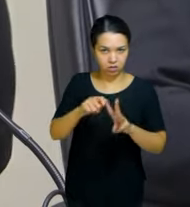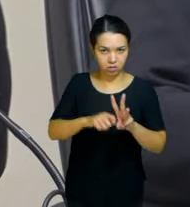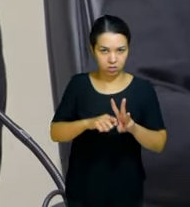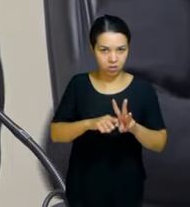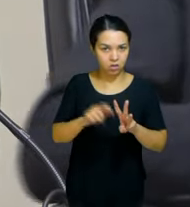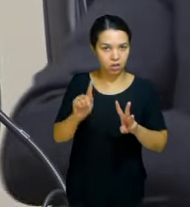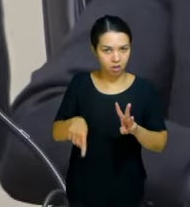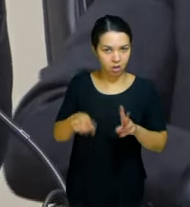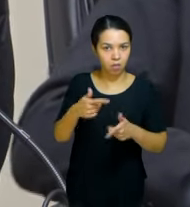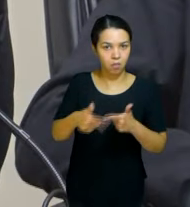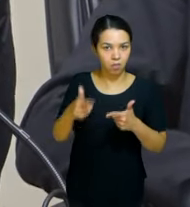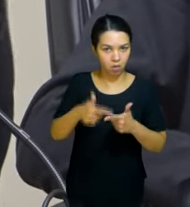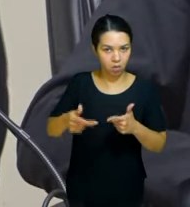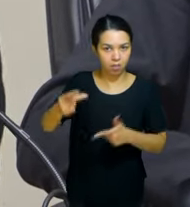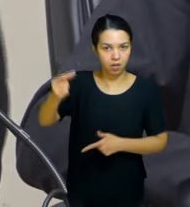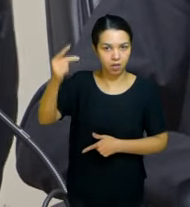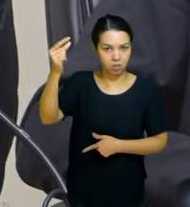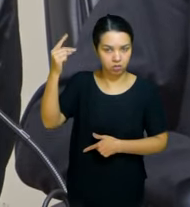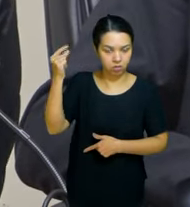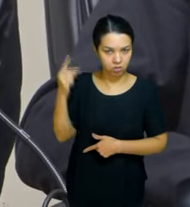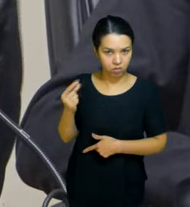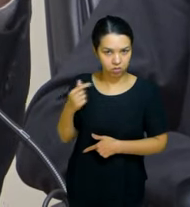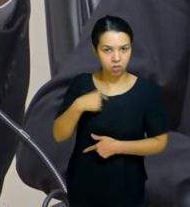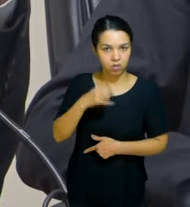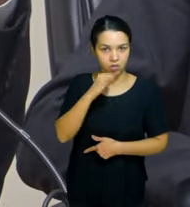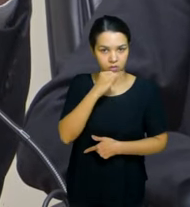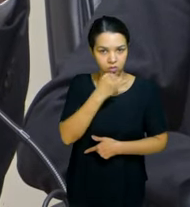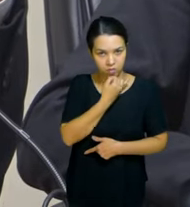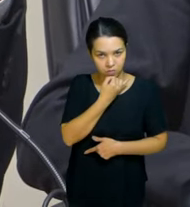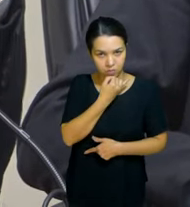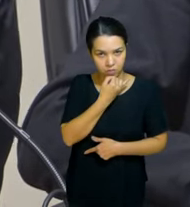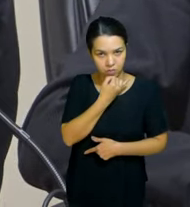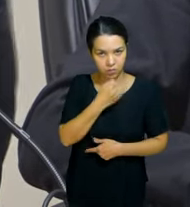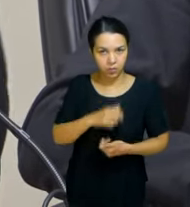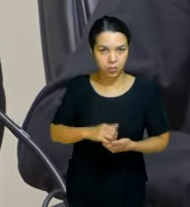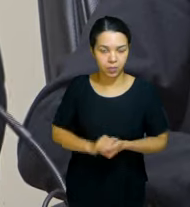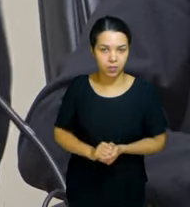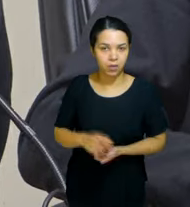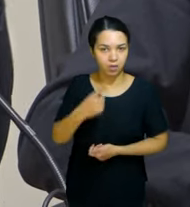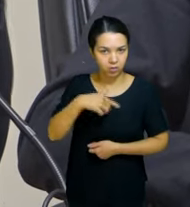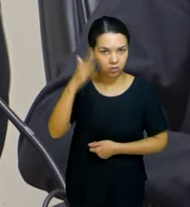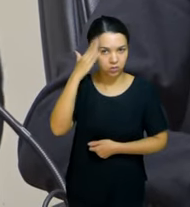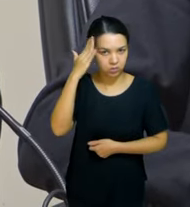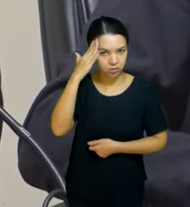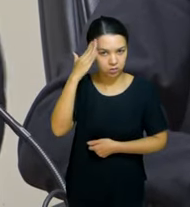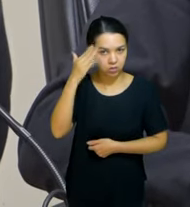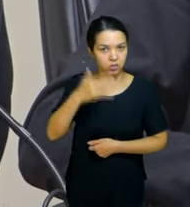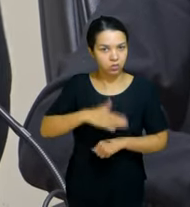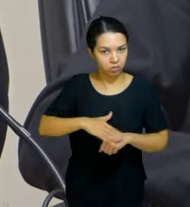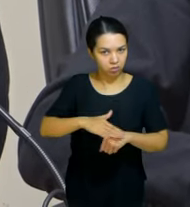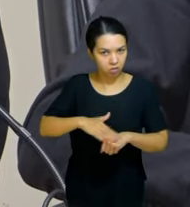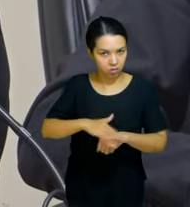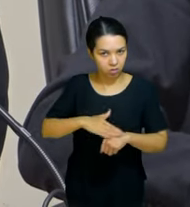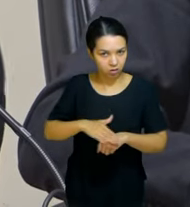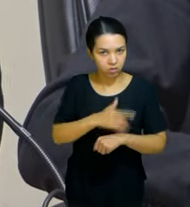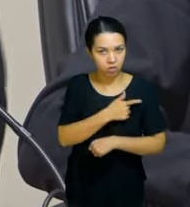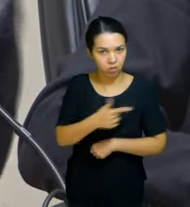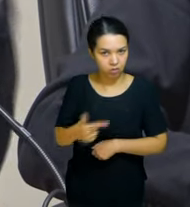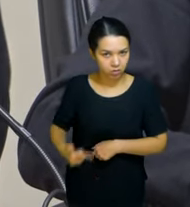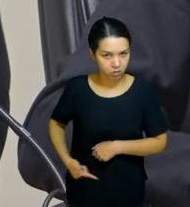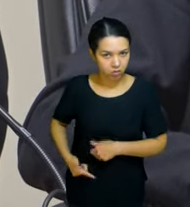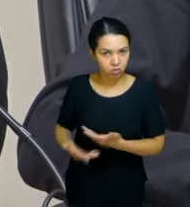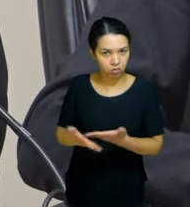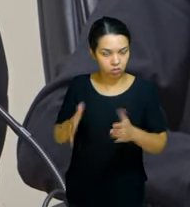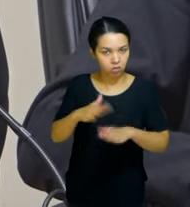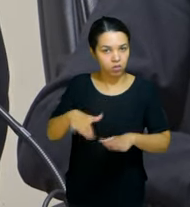problema antigo, e eu lamento que isso tenha acontecido. Tenho certeza que nós vamos ter uma conversa com o governador, todas as secretarias